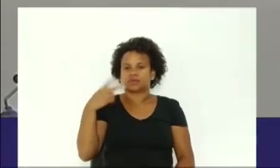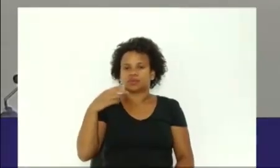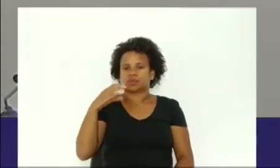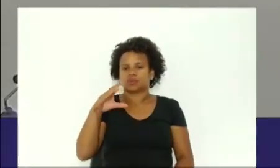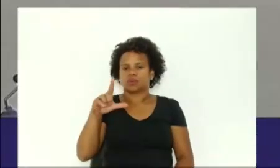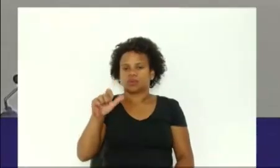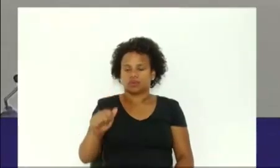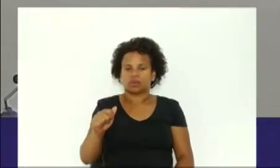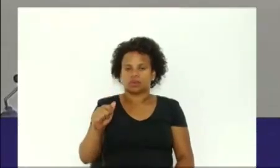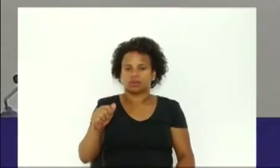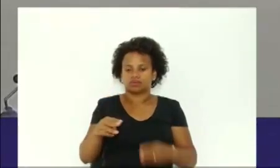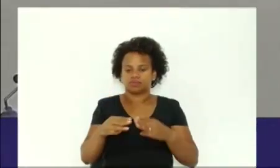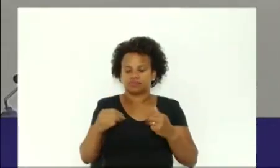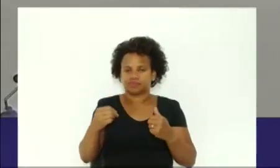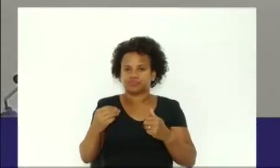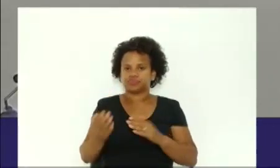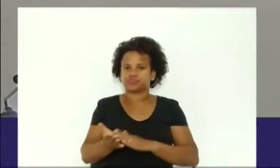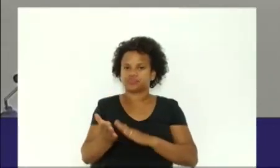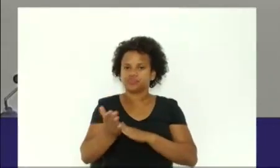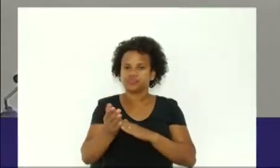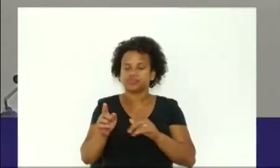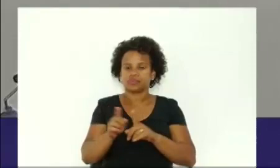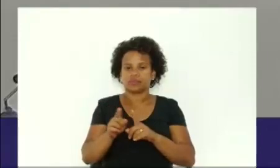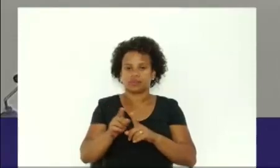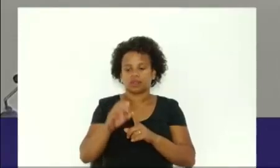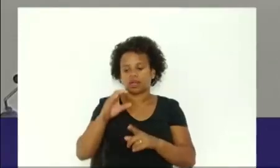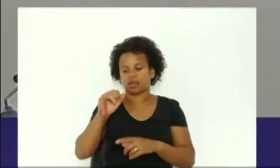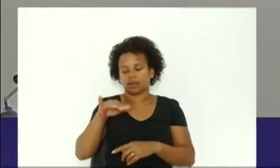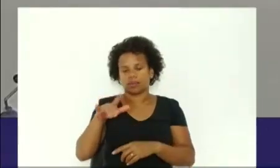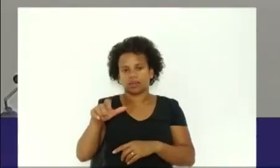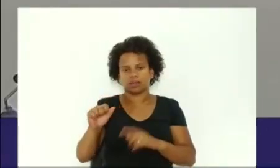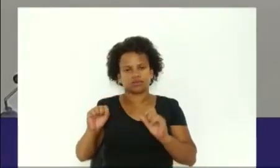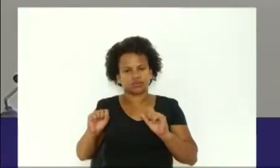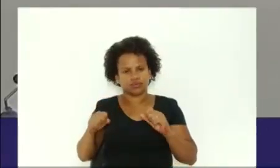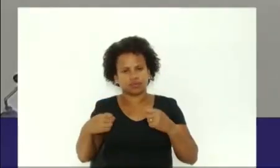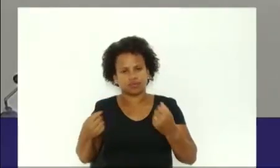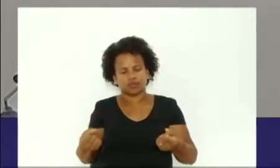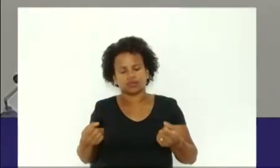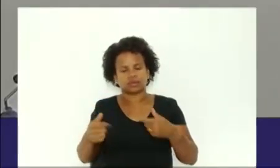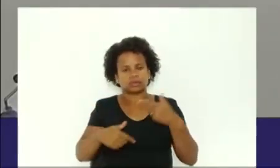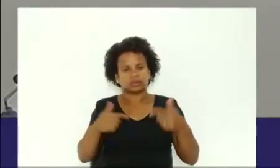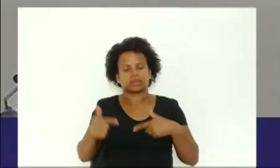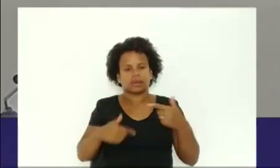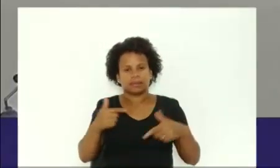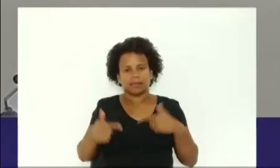de congratulações e parabenizar a Camila por toda a dedicação e trabalho que fez